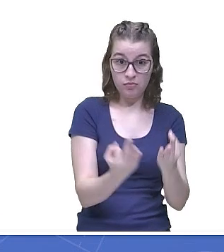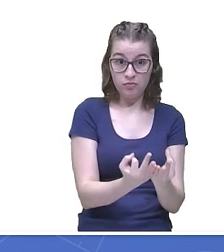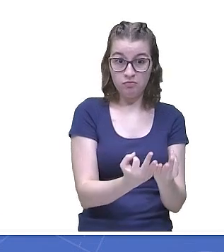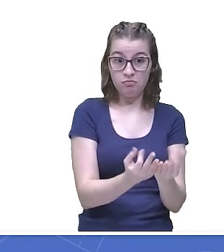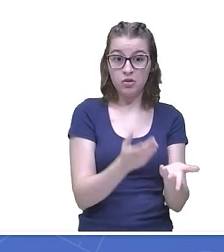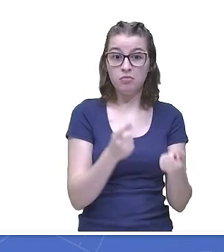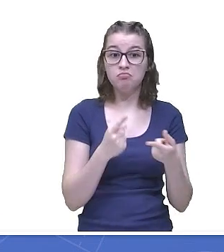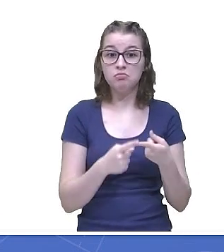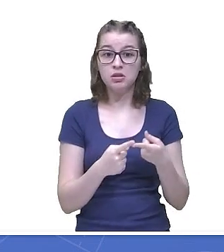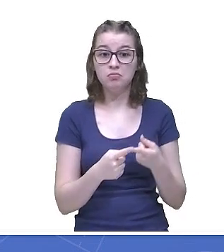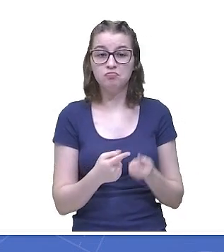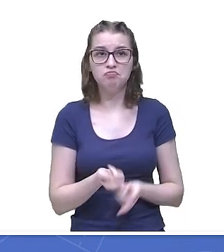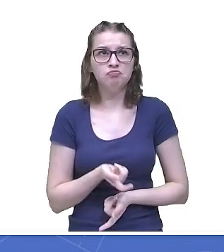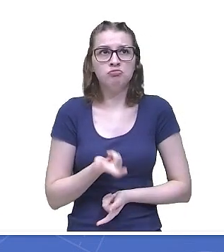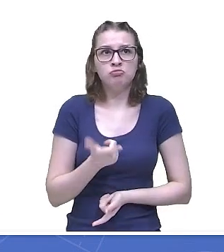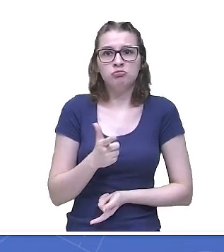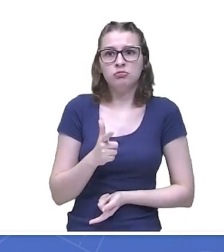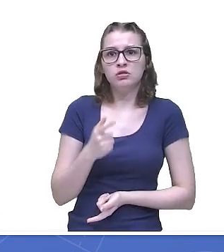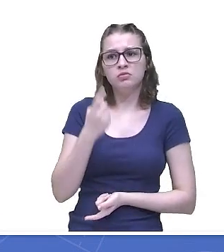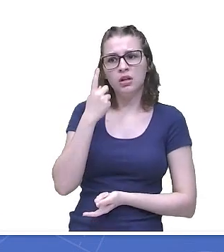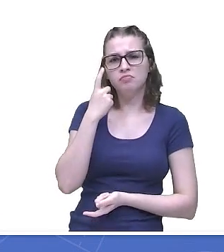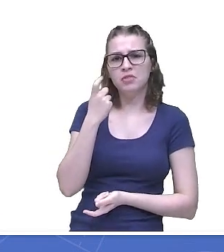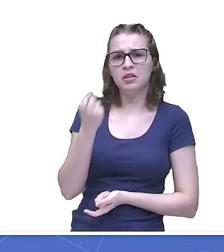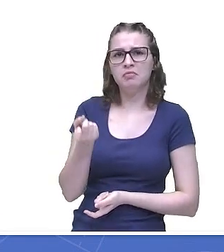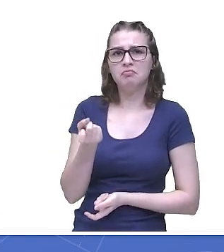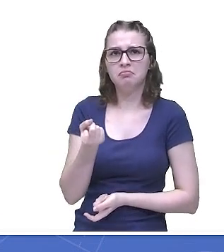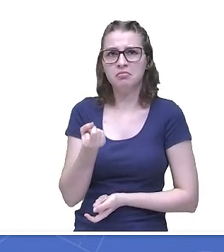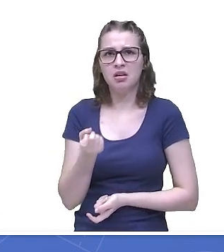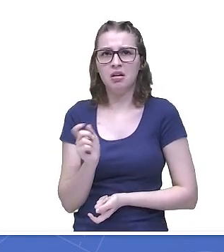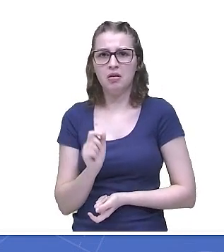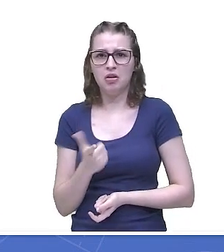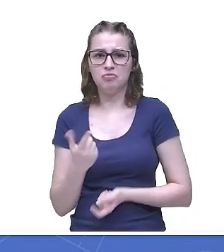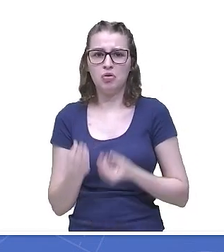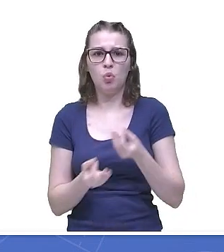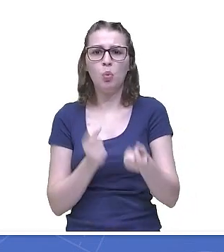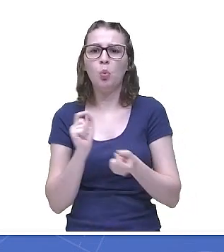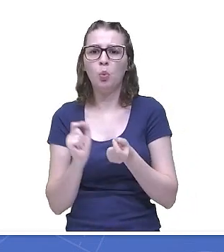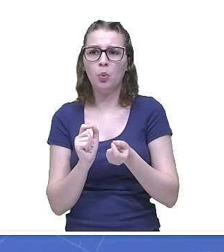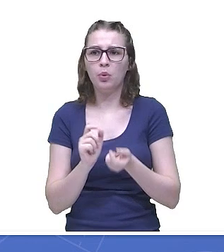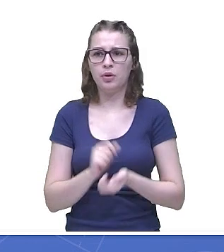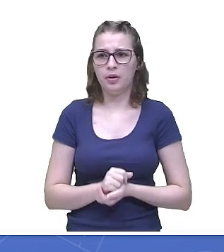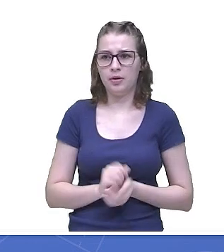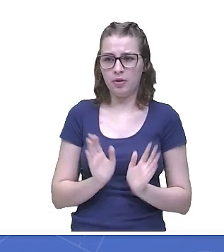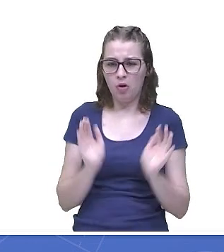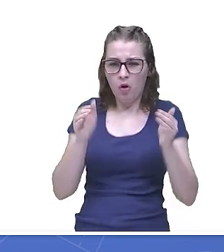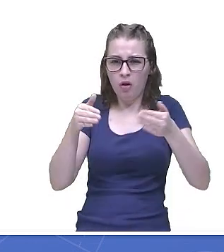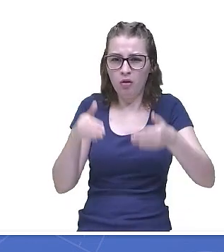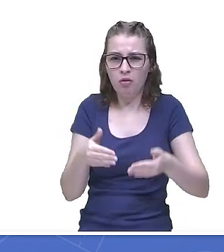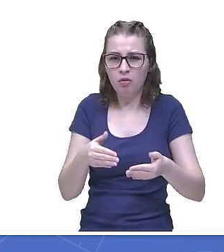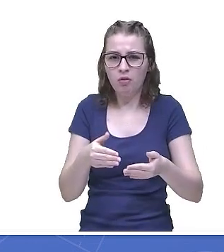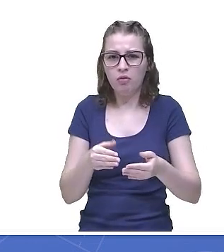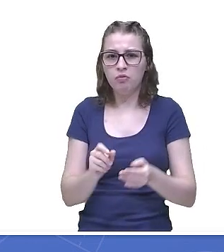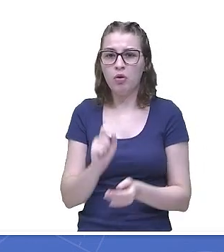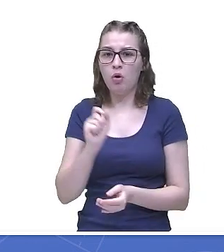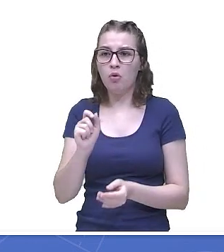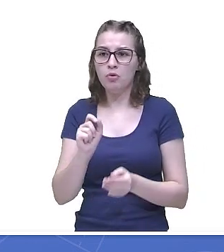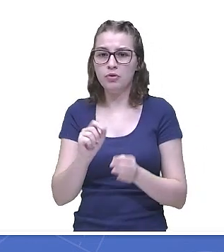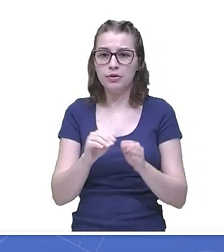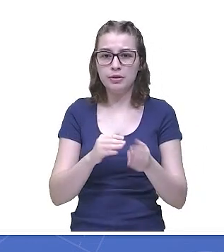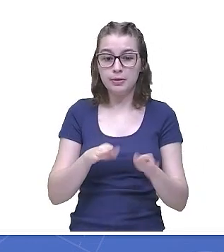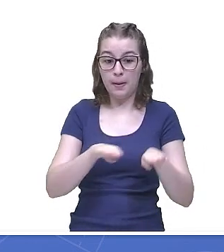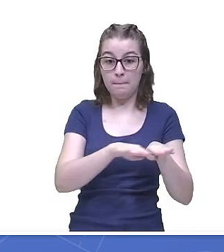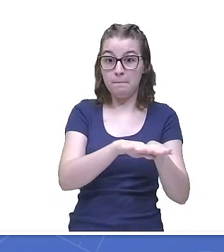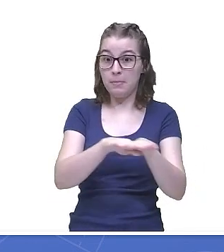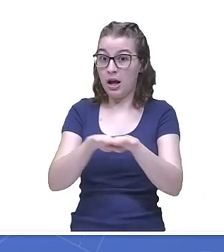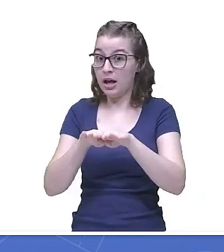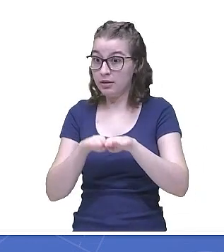suspende o interesse do sentido estrito do termo, isto é, a procura por equivalência nas